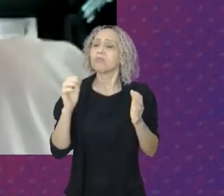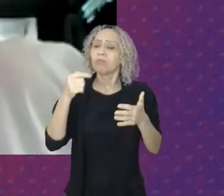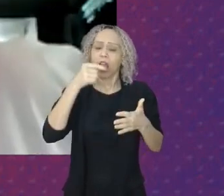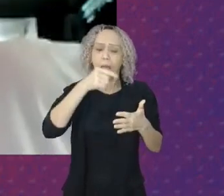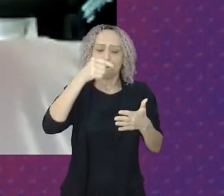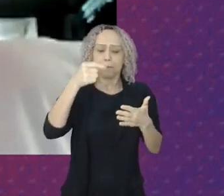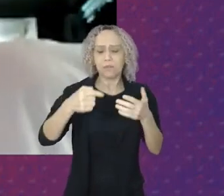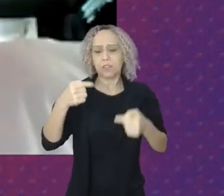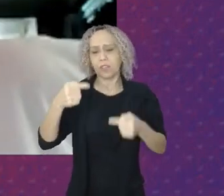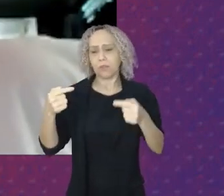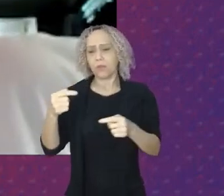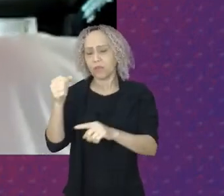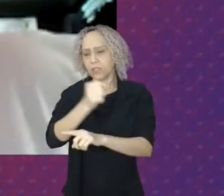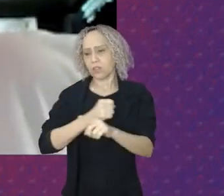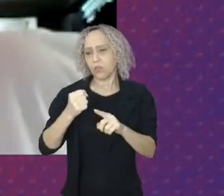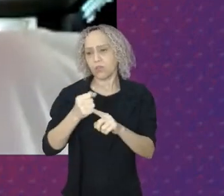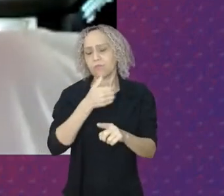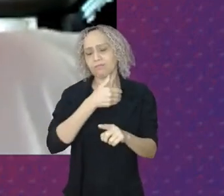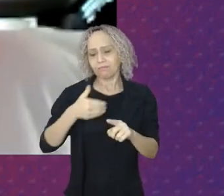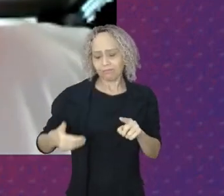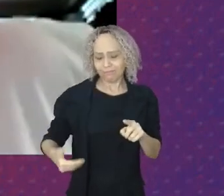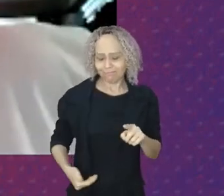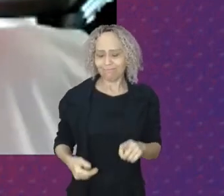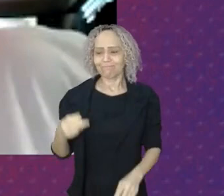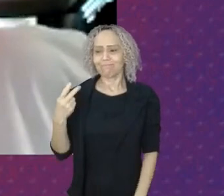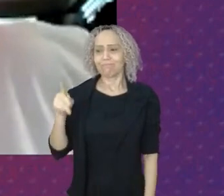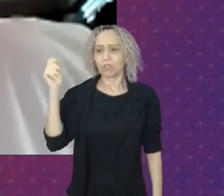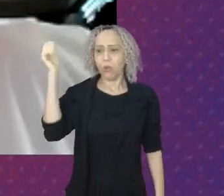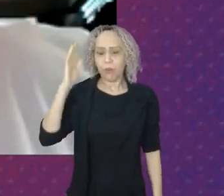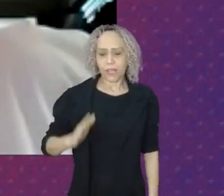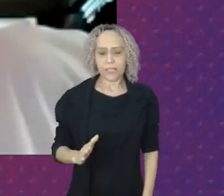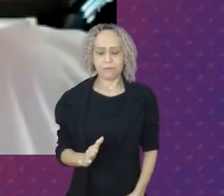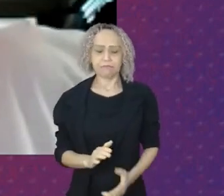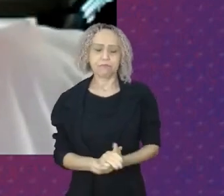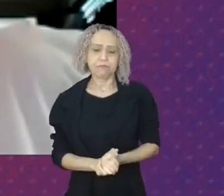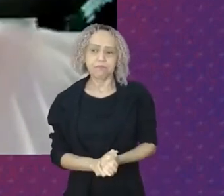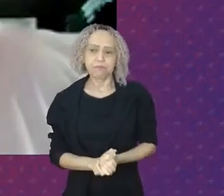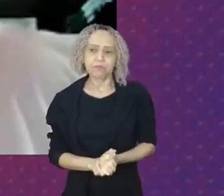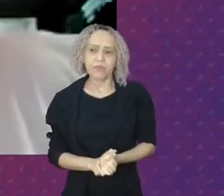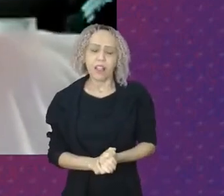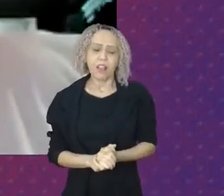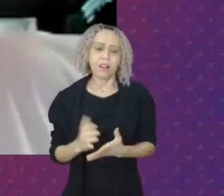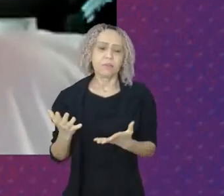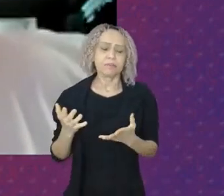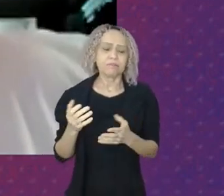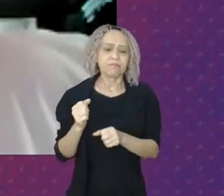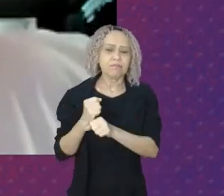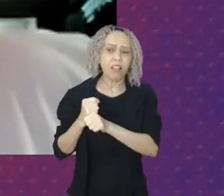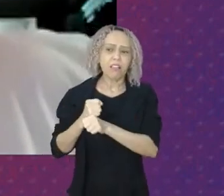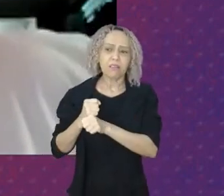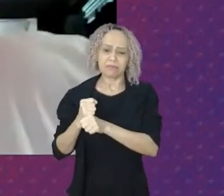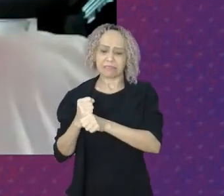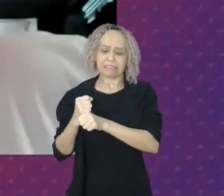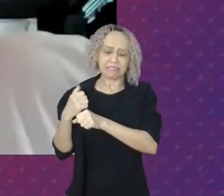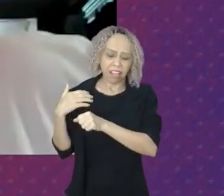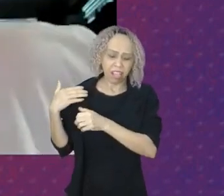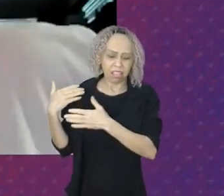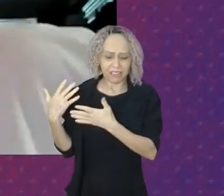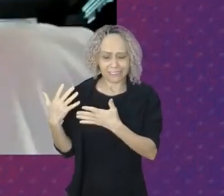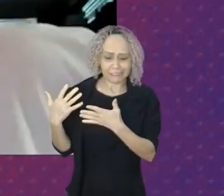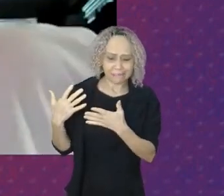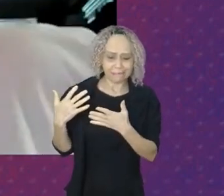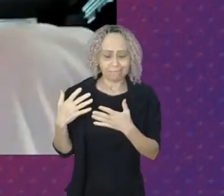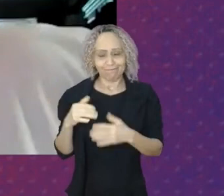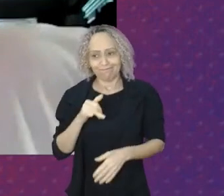Brasil. Infelizmente, o que nós temos vivido há muitos anos não corresponde à realidade,